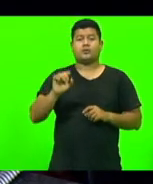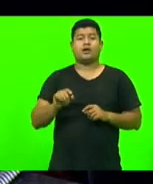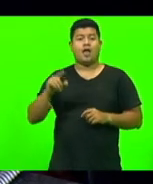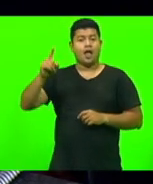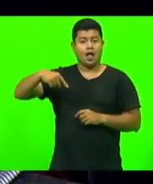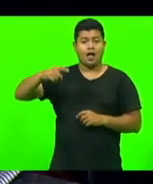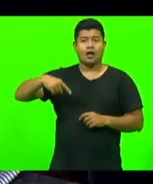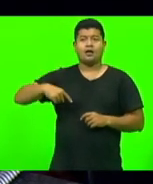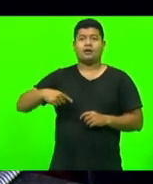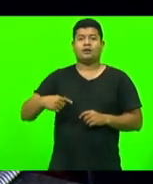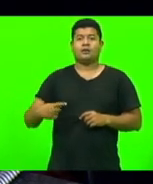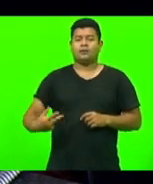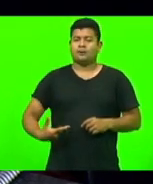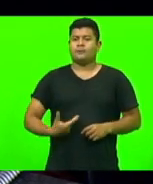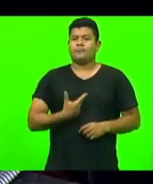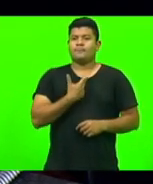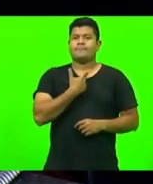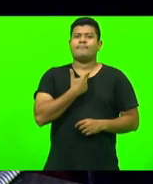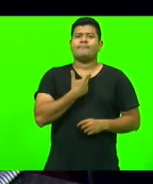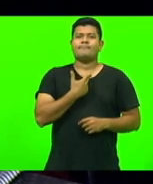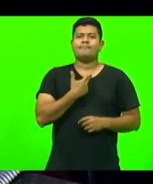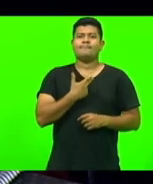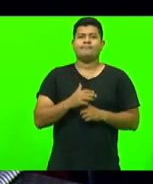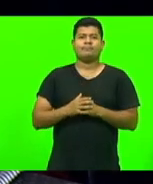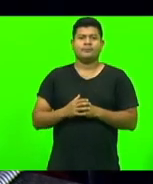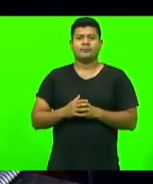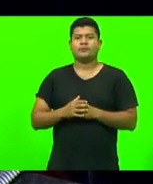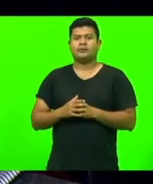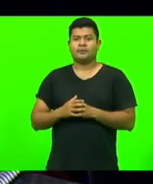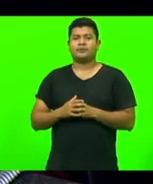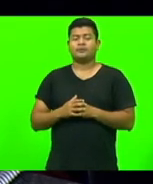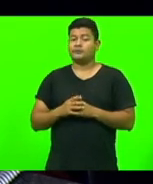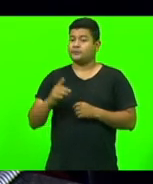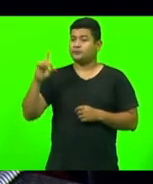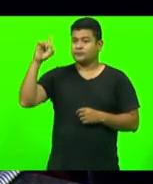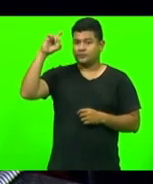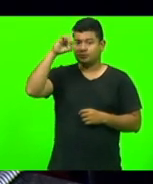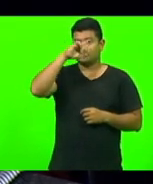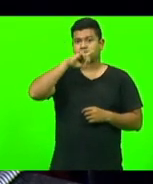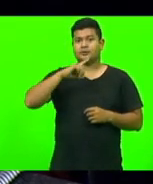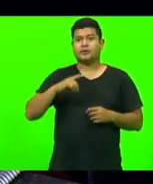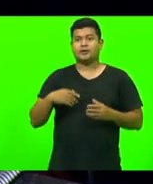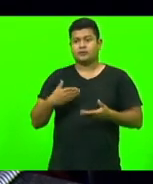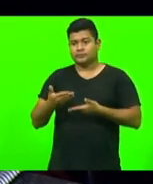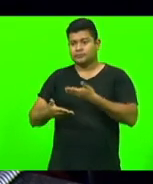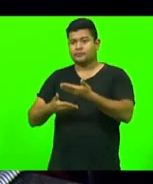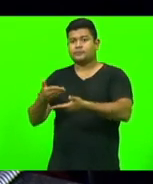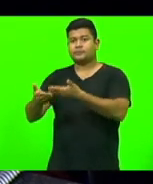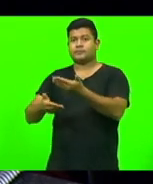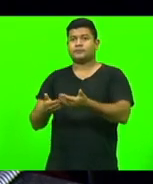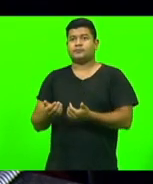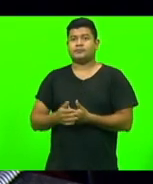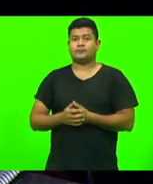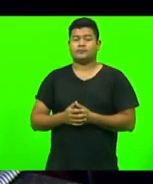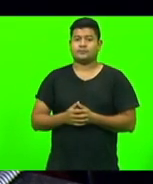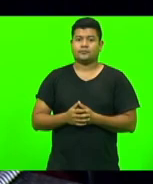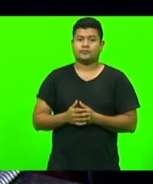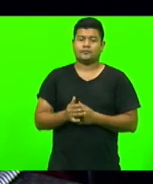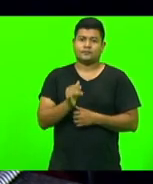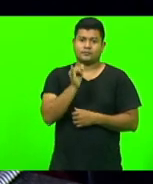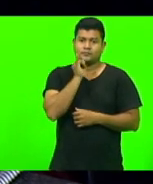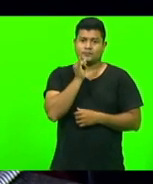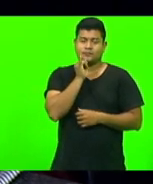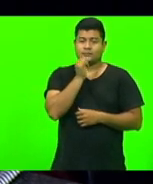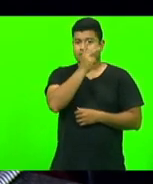questão das cirurgias eletivas, da dificuldade do andamento, né? Entre os exemplos de pessoas